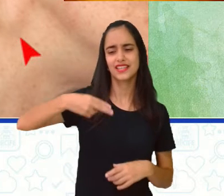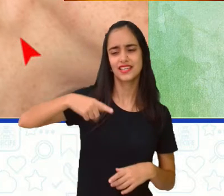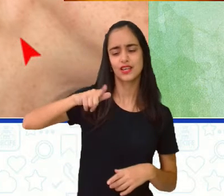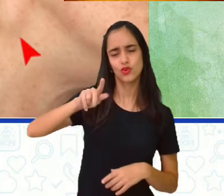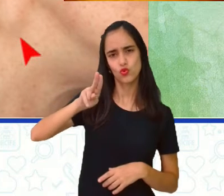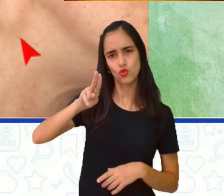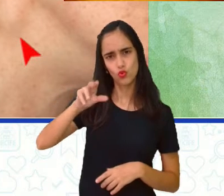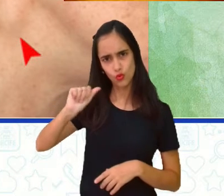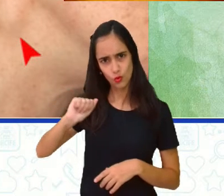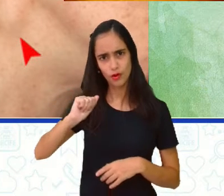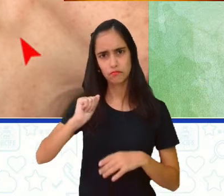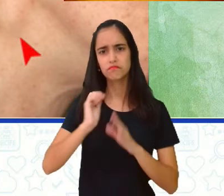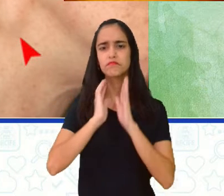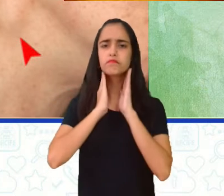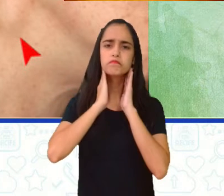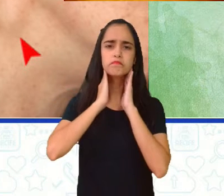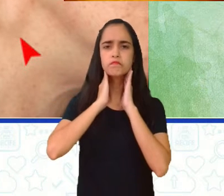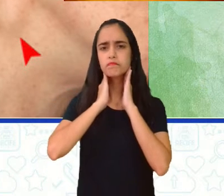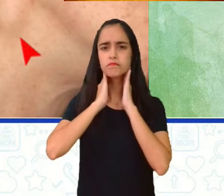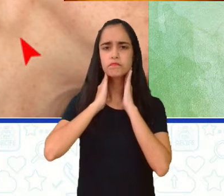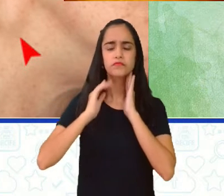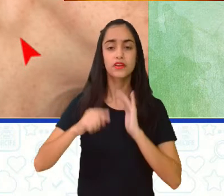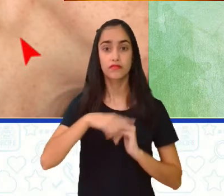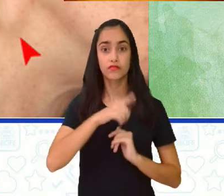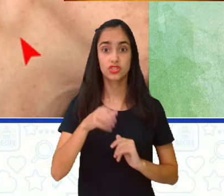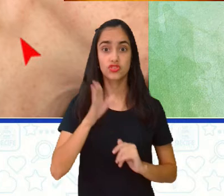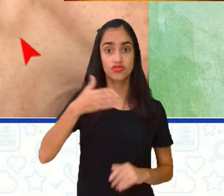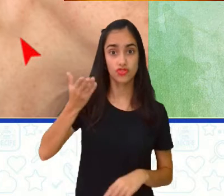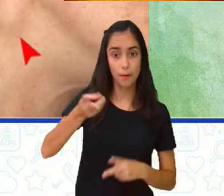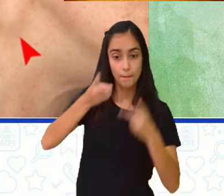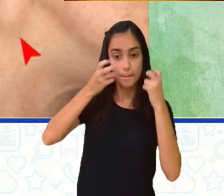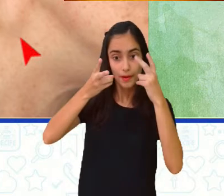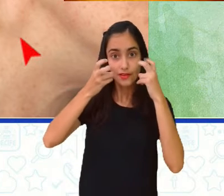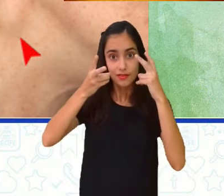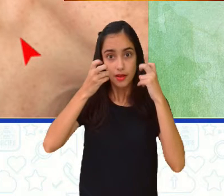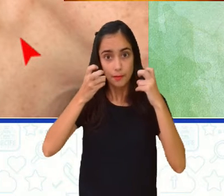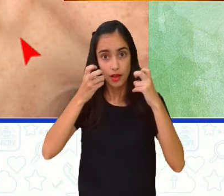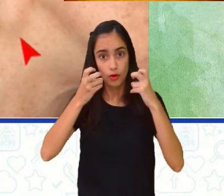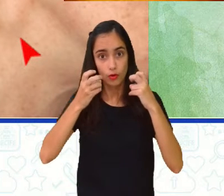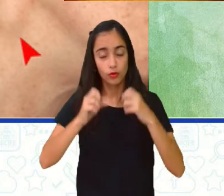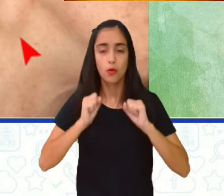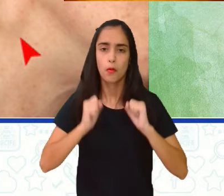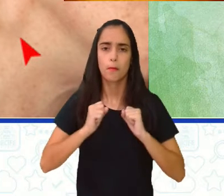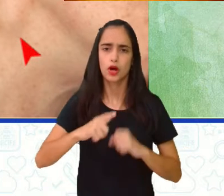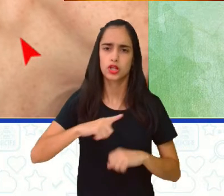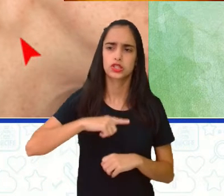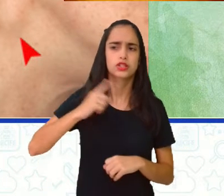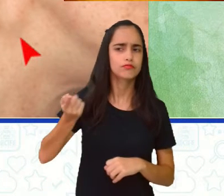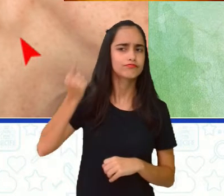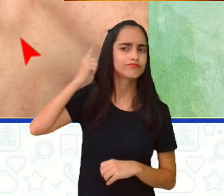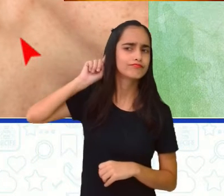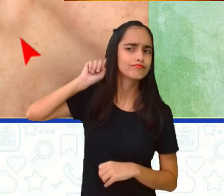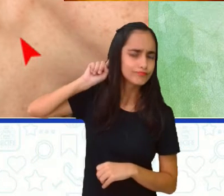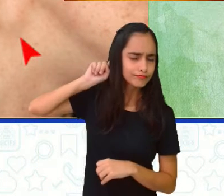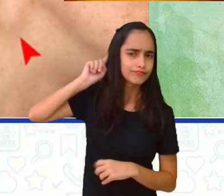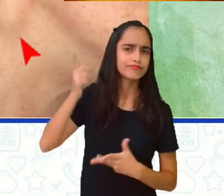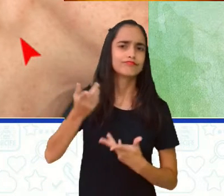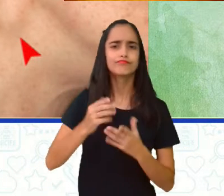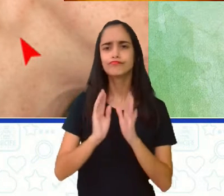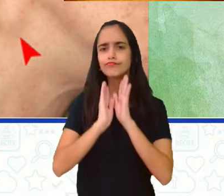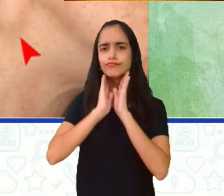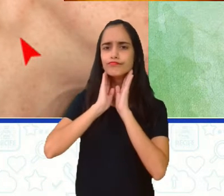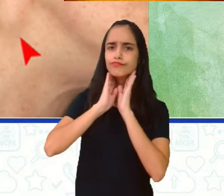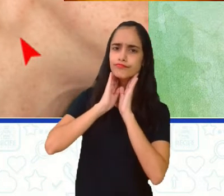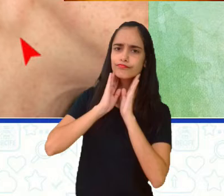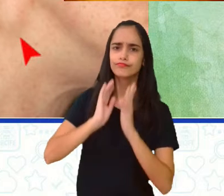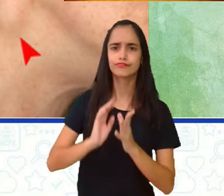já perceberam, né? Não só atrás da orelha, debaixo do braço, na virilha. Pode acontecer. Também é bem-vinda,